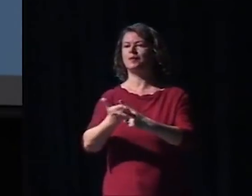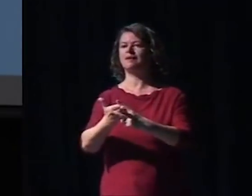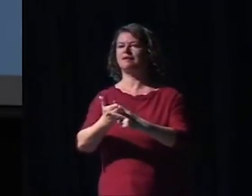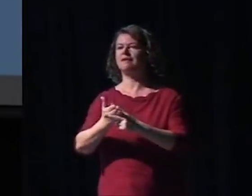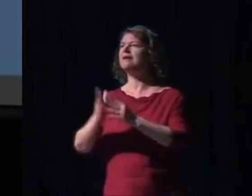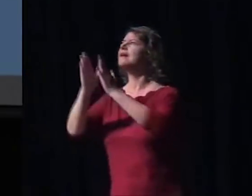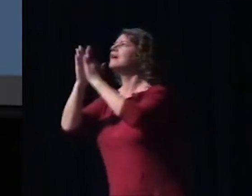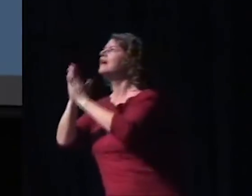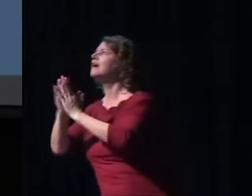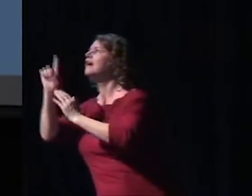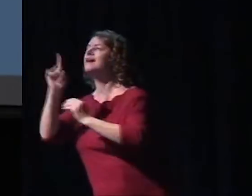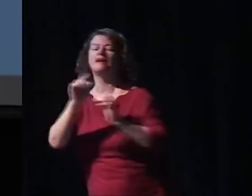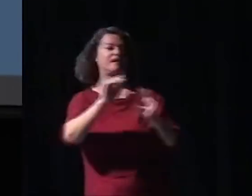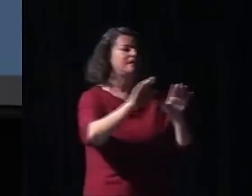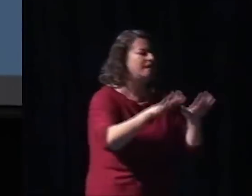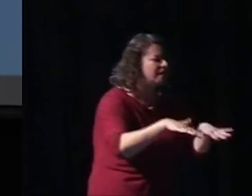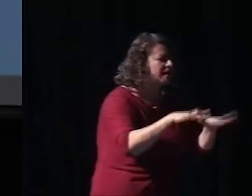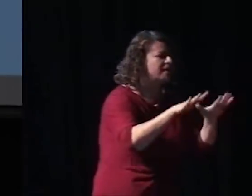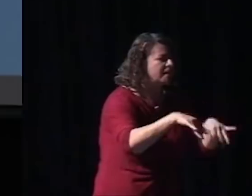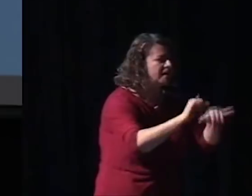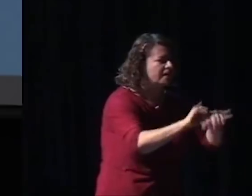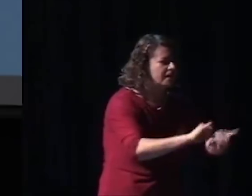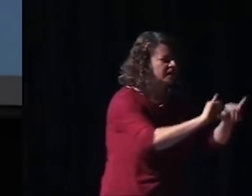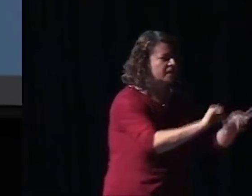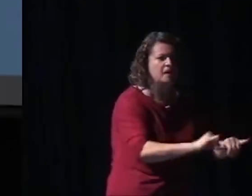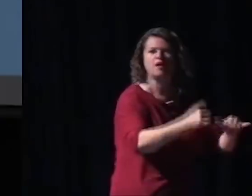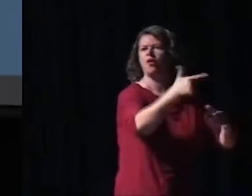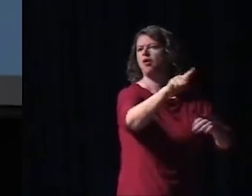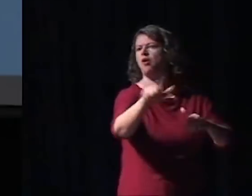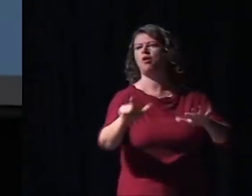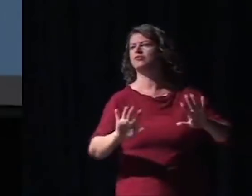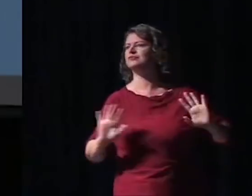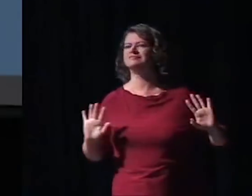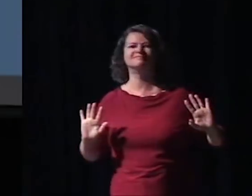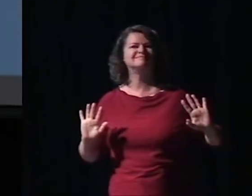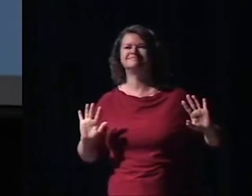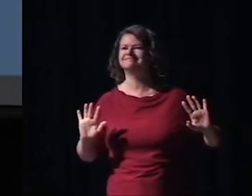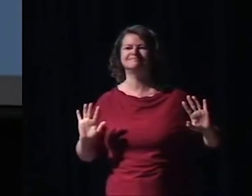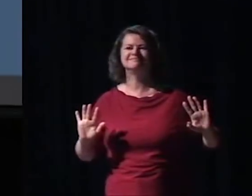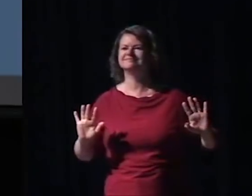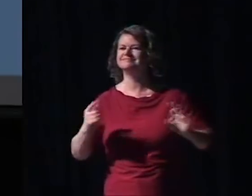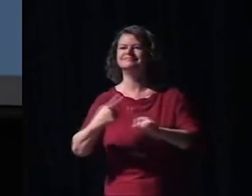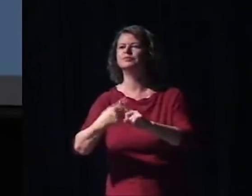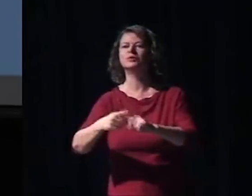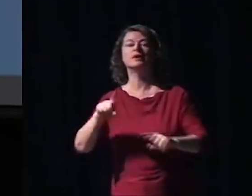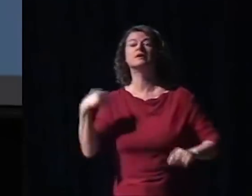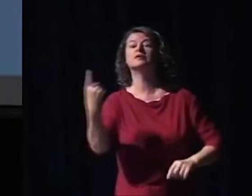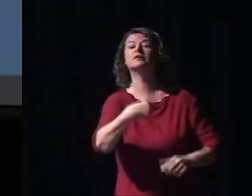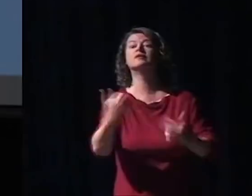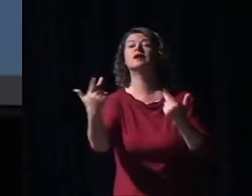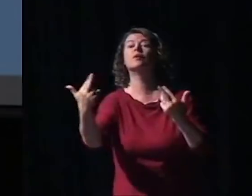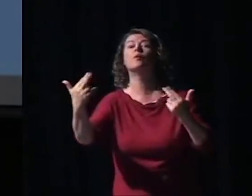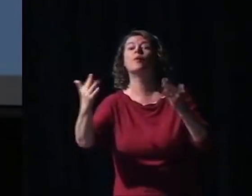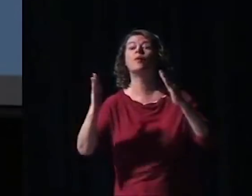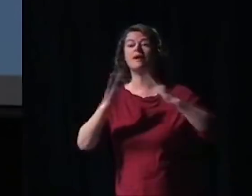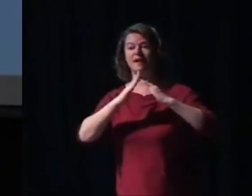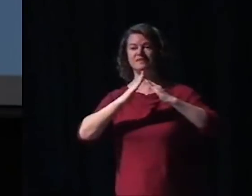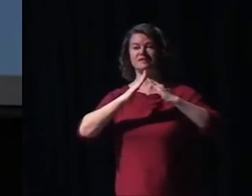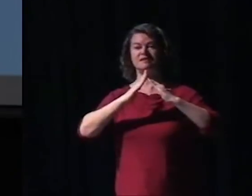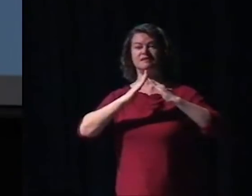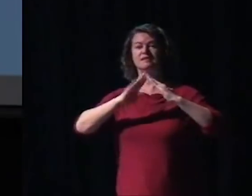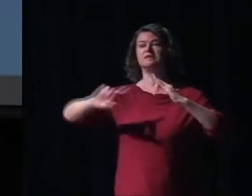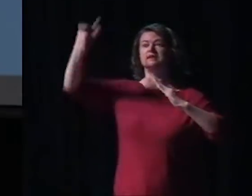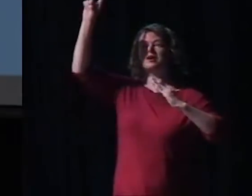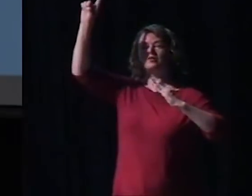mais ninguém. Por quê? Porque nós somos o santuário de Deus. 1 João 4,4, nós somos